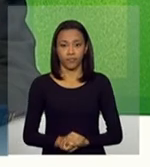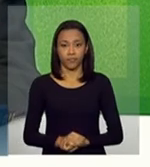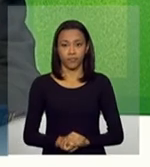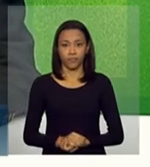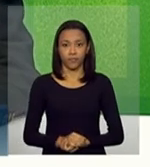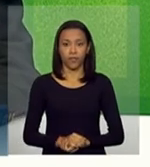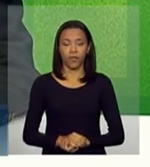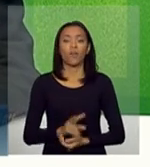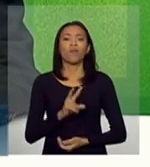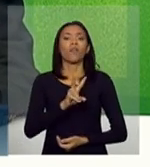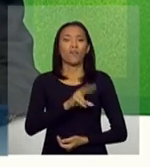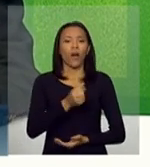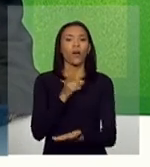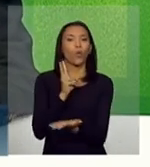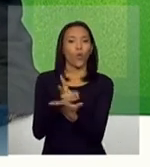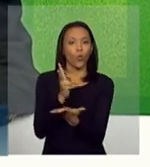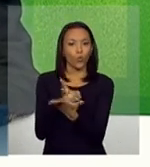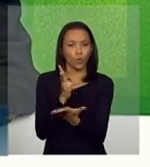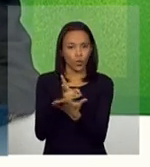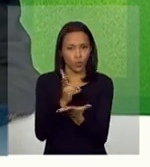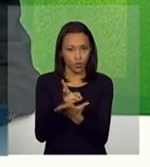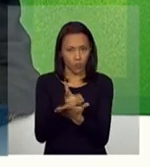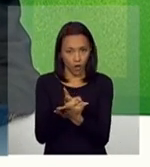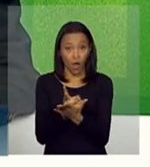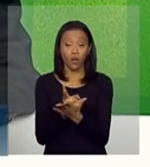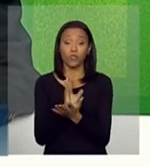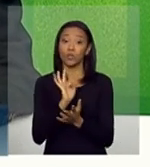São mantidos todos os contratos atuais,